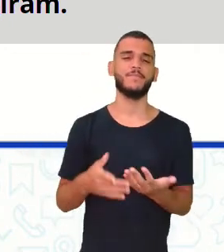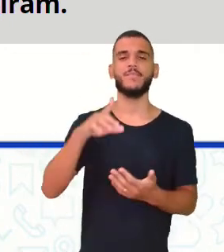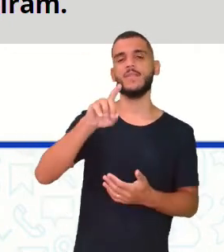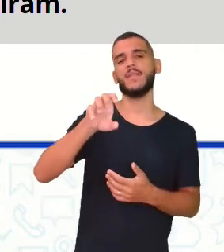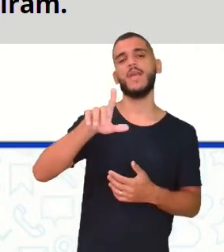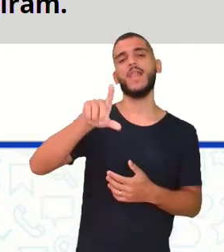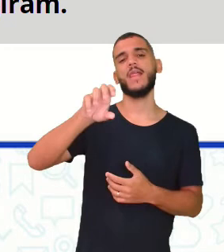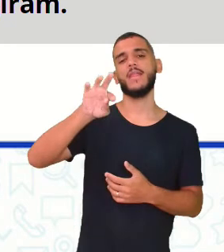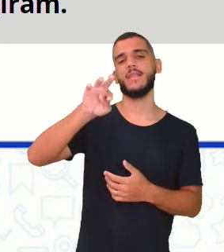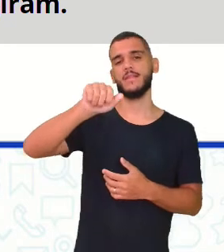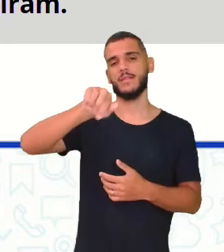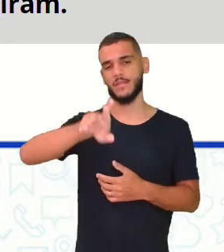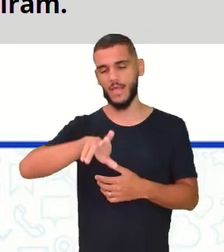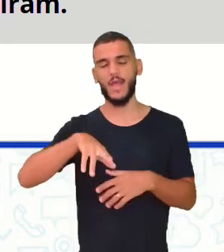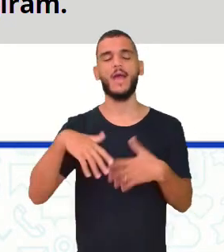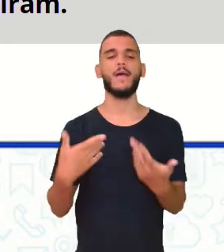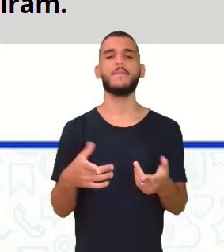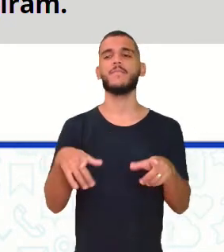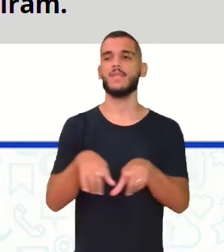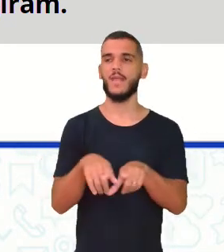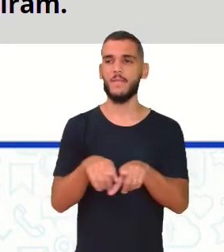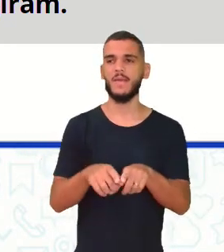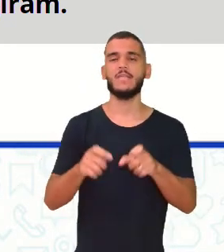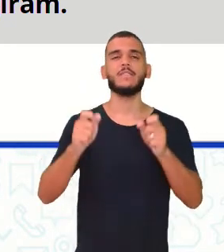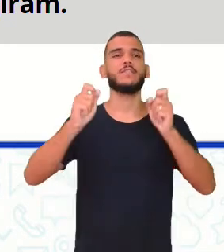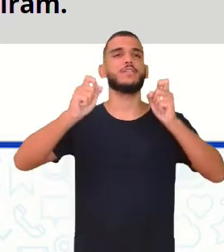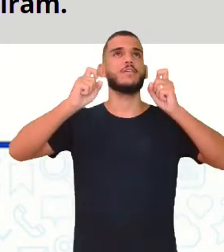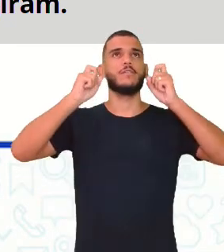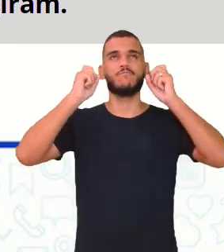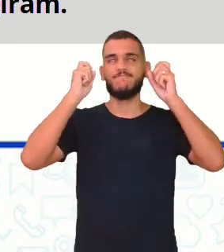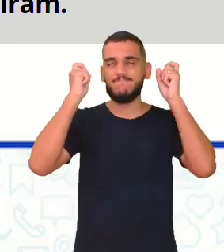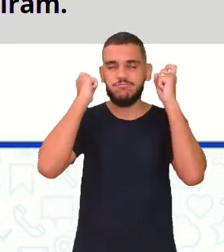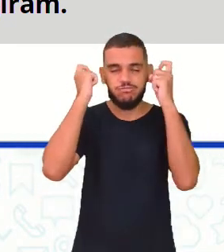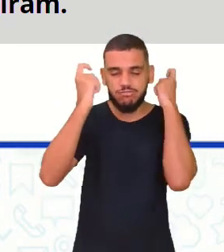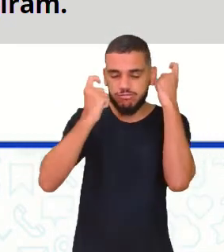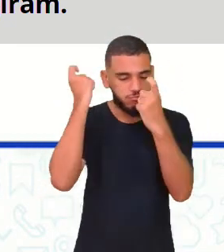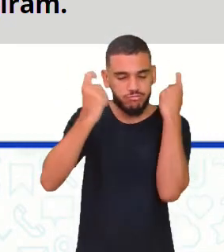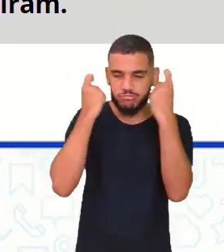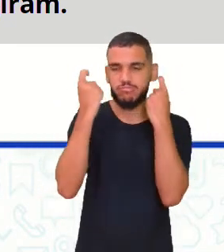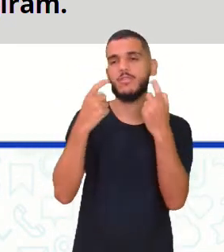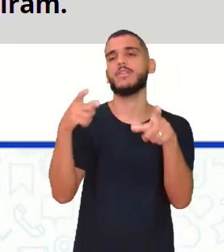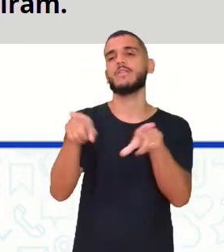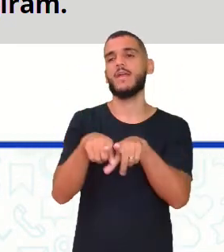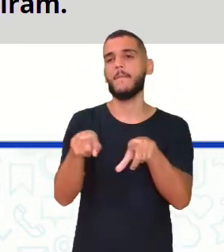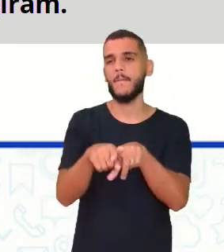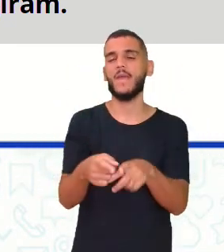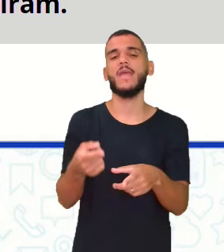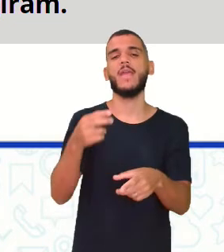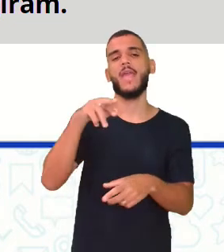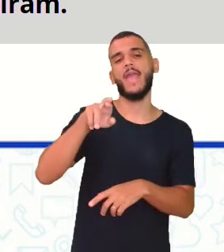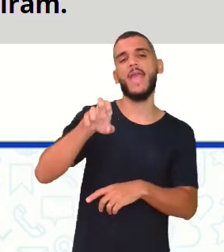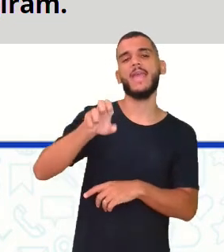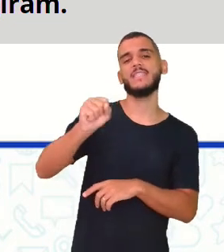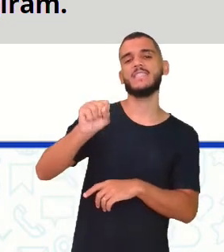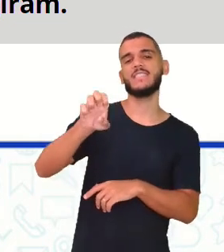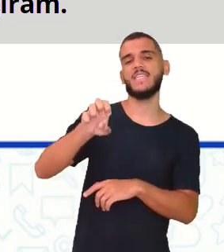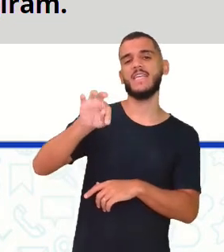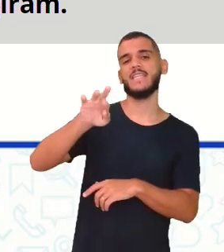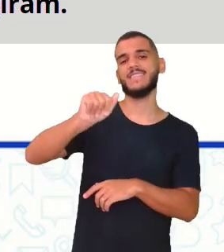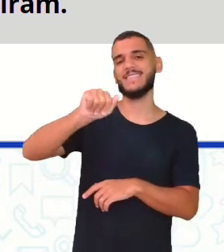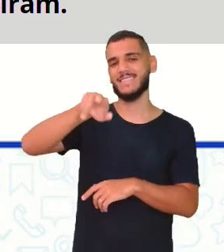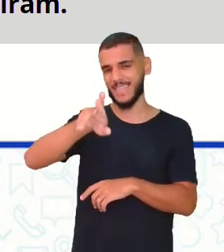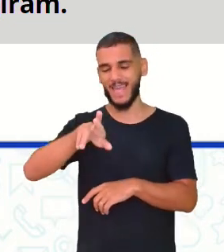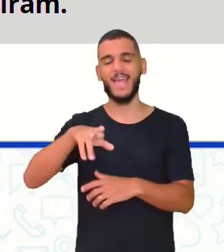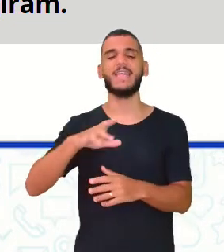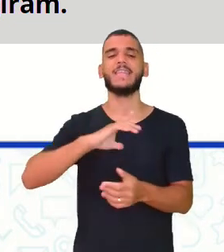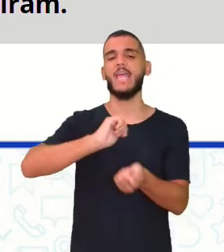que é reset, estressar, que é estresse. Vocês observem aí a grafia da palavra estresse. É